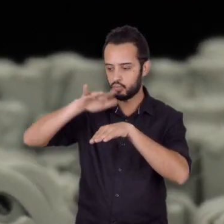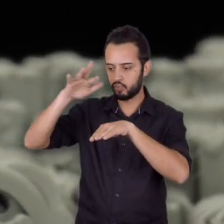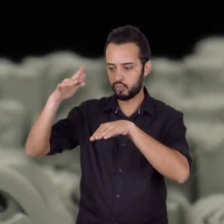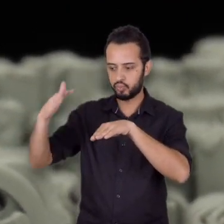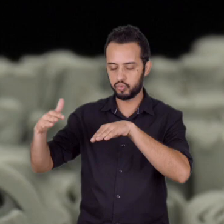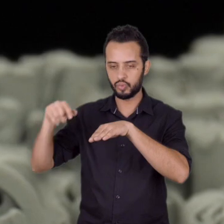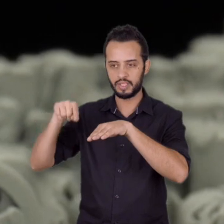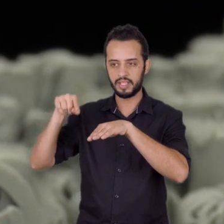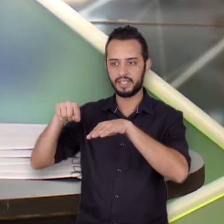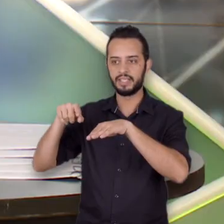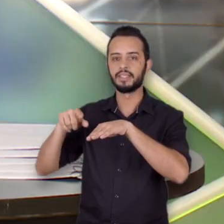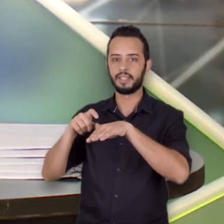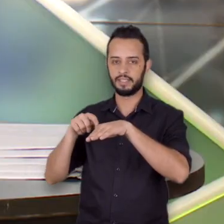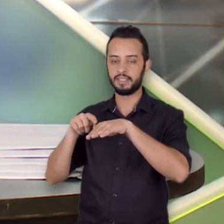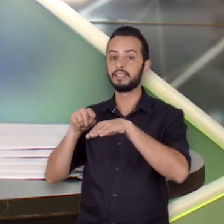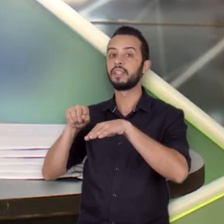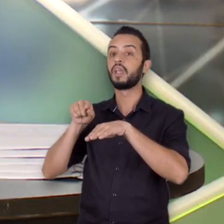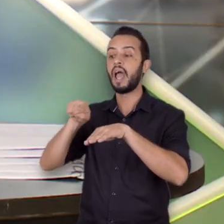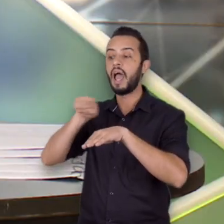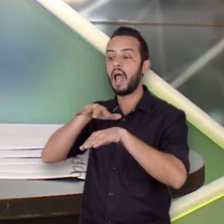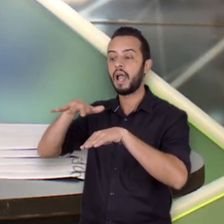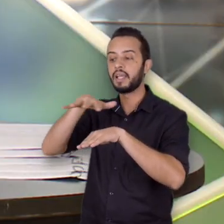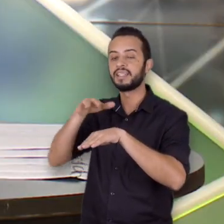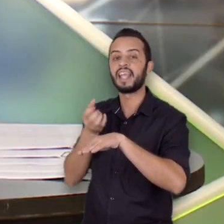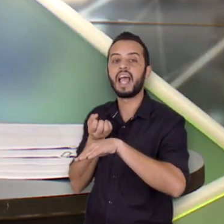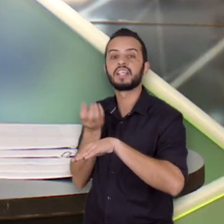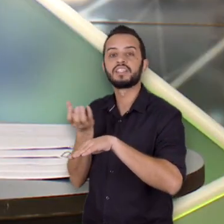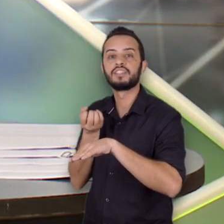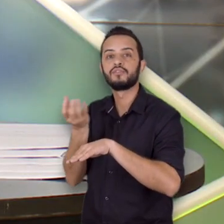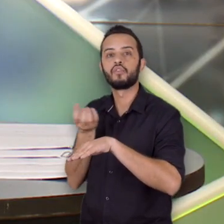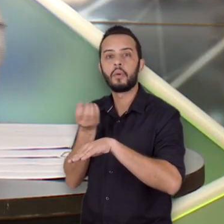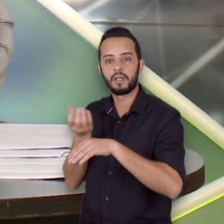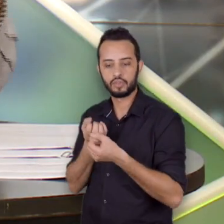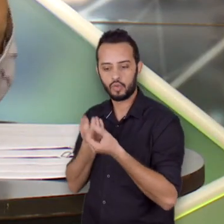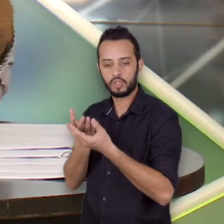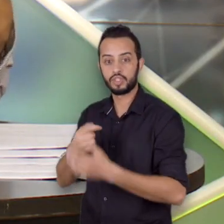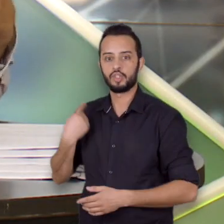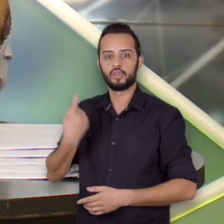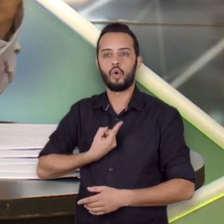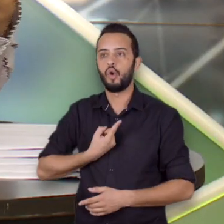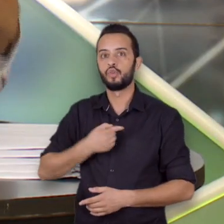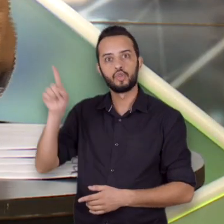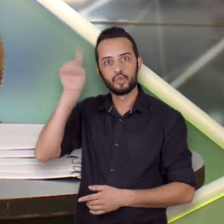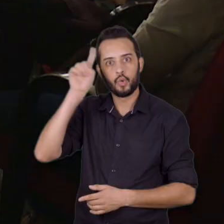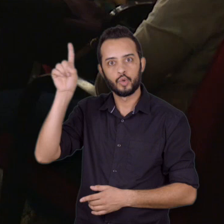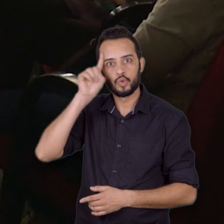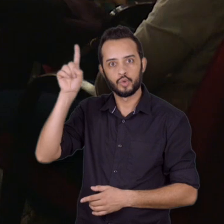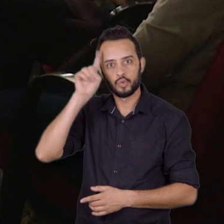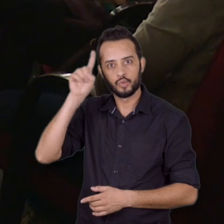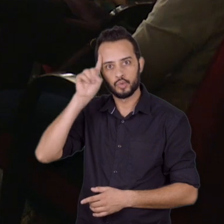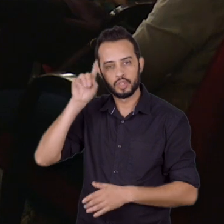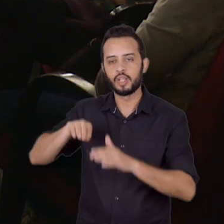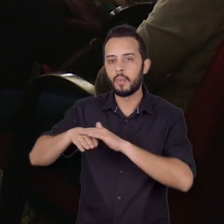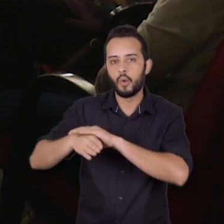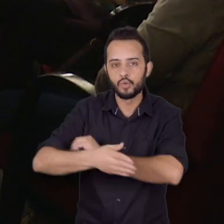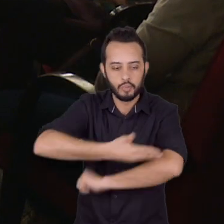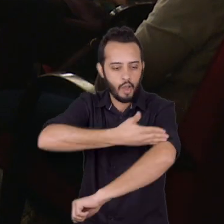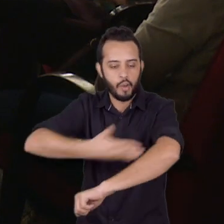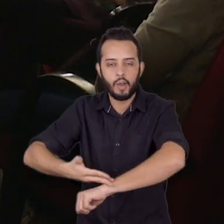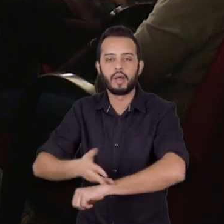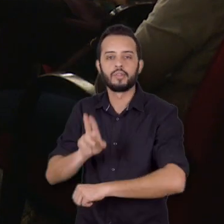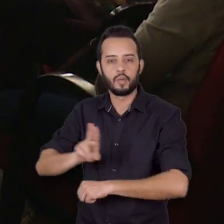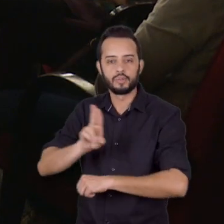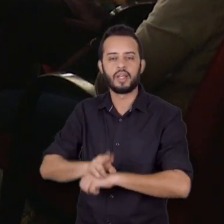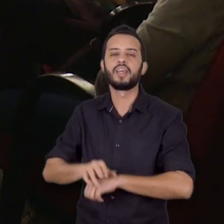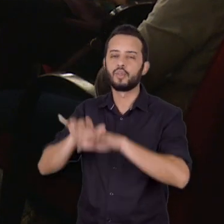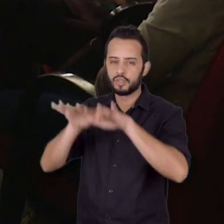basicamente composta pelos dados que nós habitualmente utilizamos e já sabemos que os algoritmos